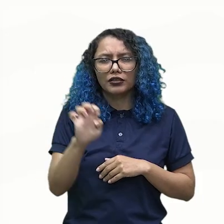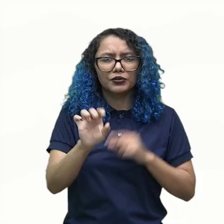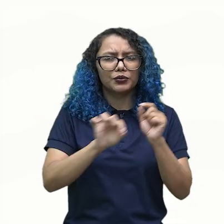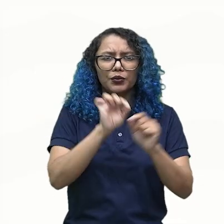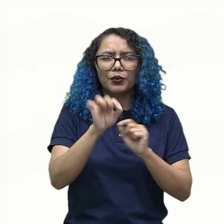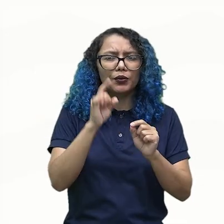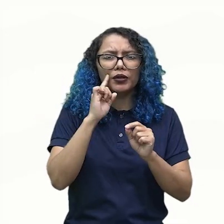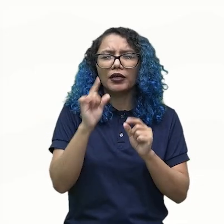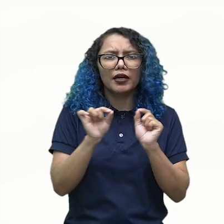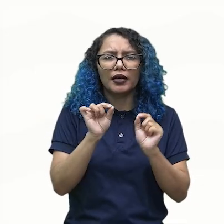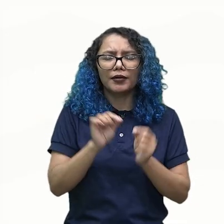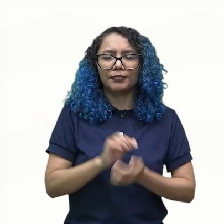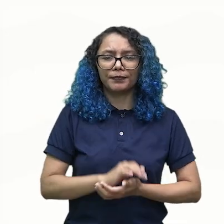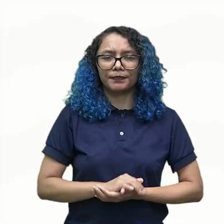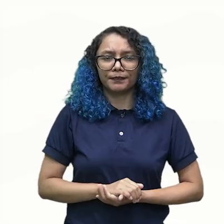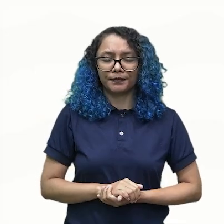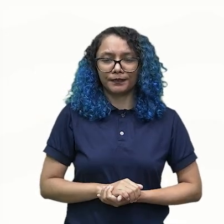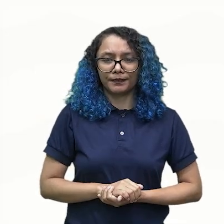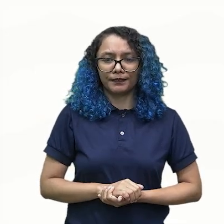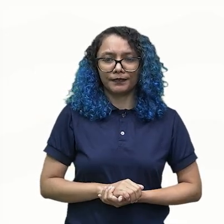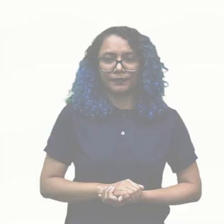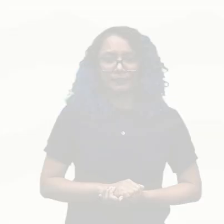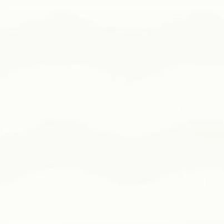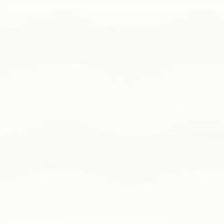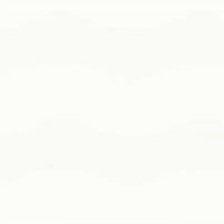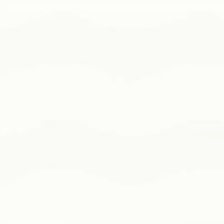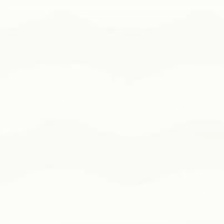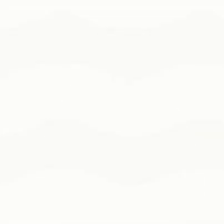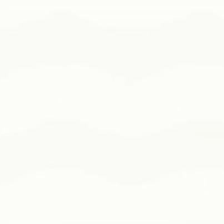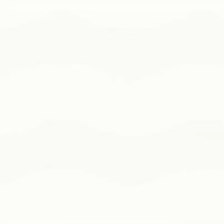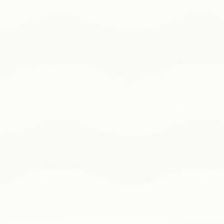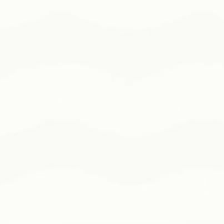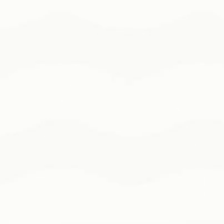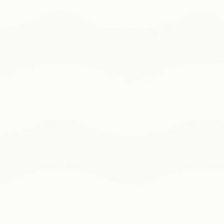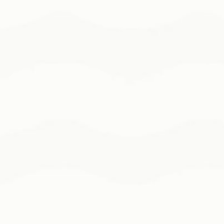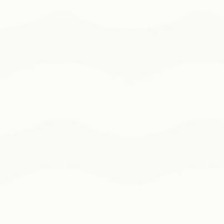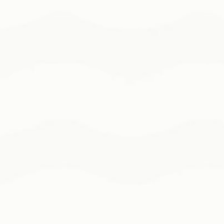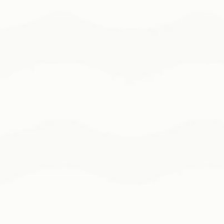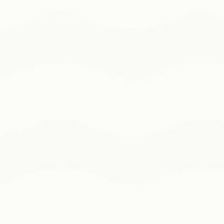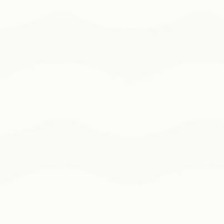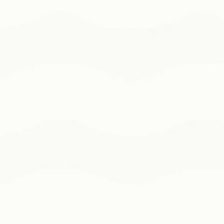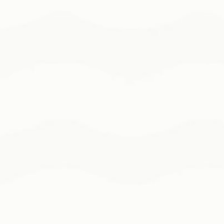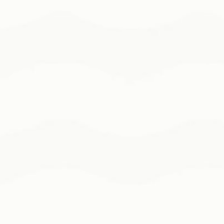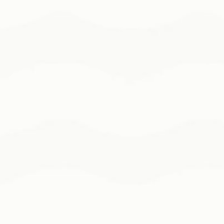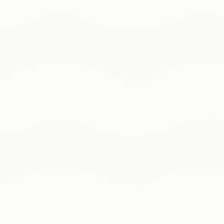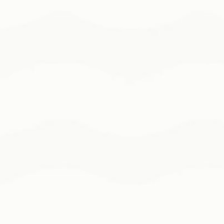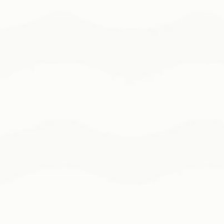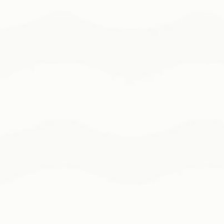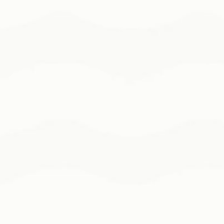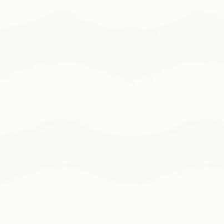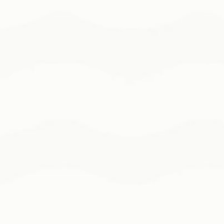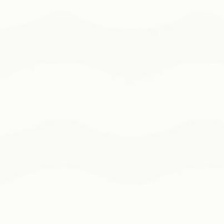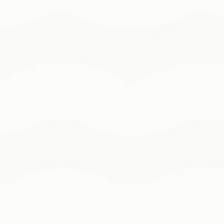Esse montante é o valor que você, de repente, vai resgatar no final desse período, ou se